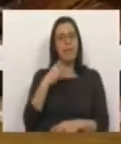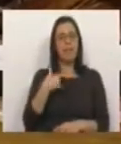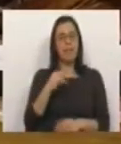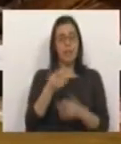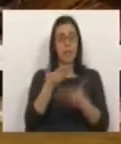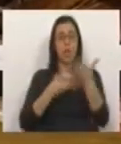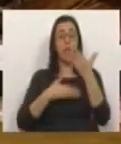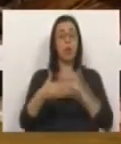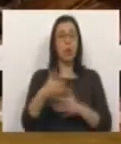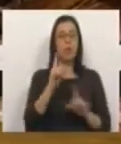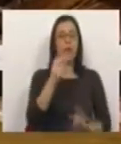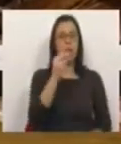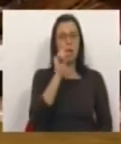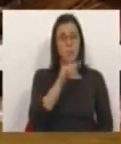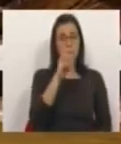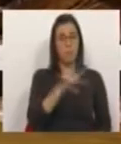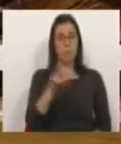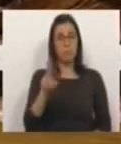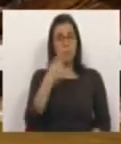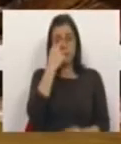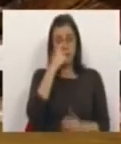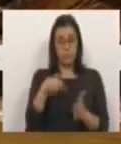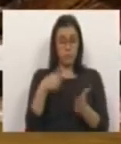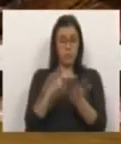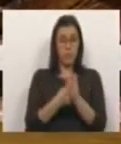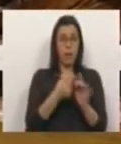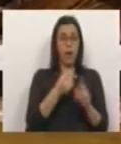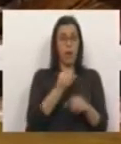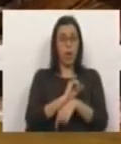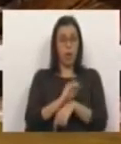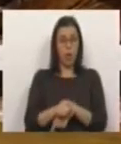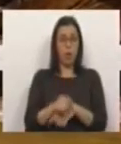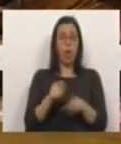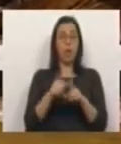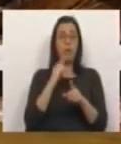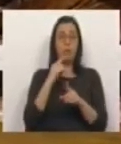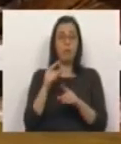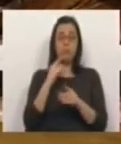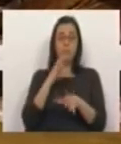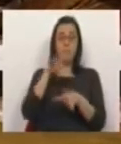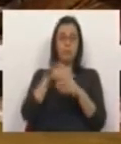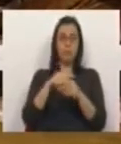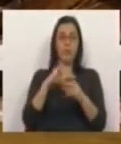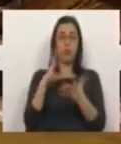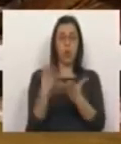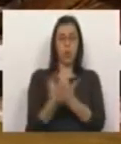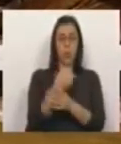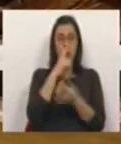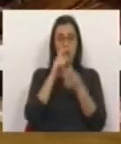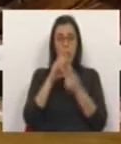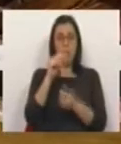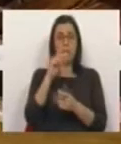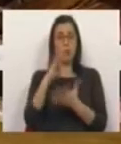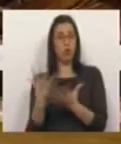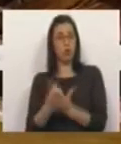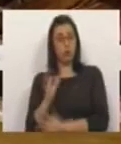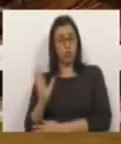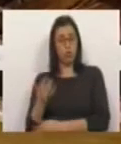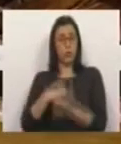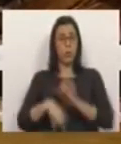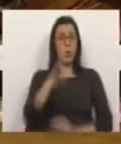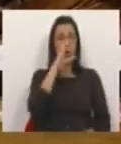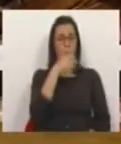A troco de 3 mil milhões de euros pagos à cabeça, que a Vinci terá integralmente recuperado em pouco mais que 10 anos, o